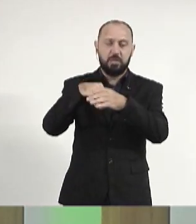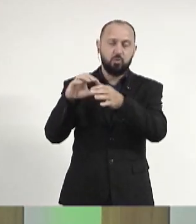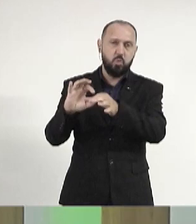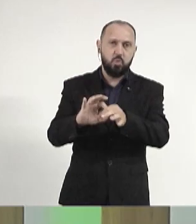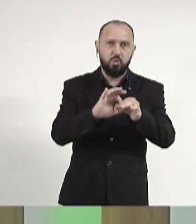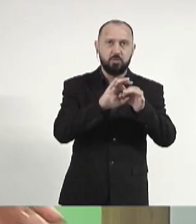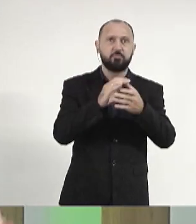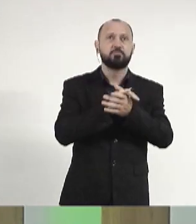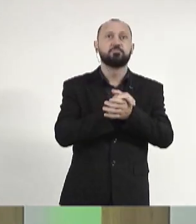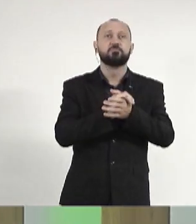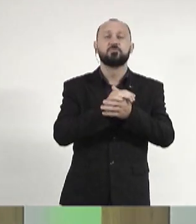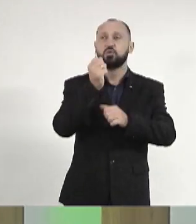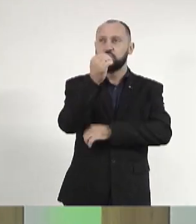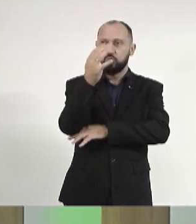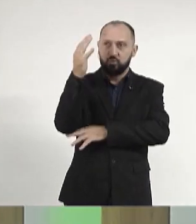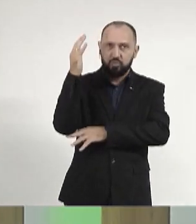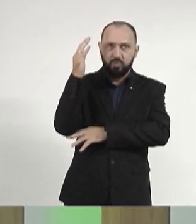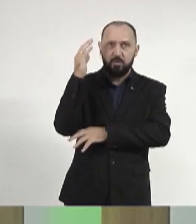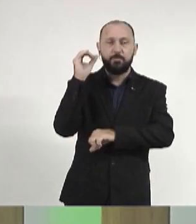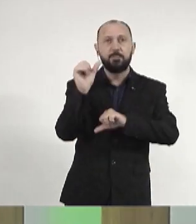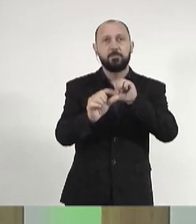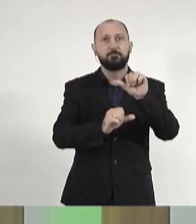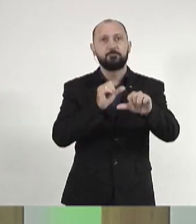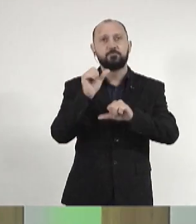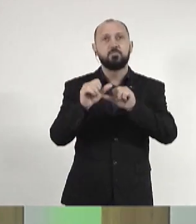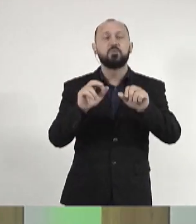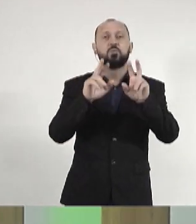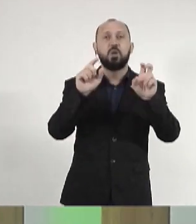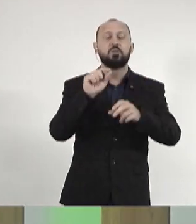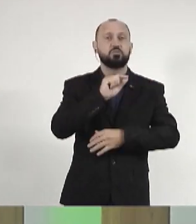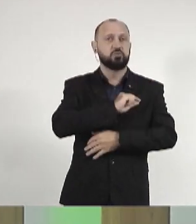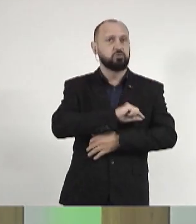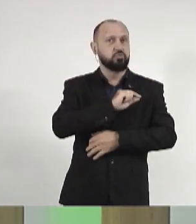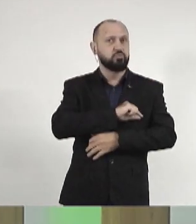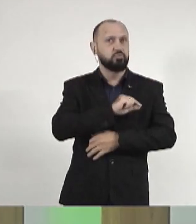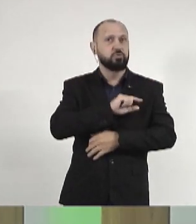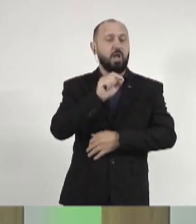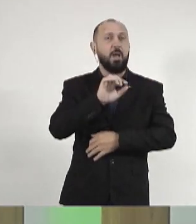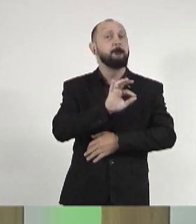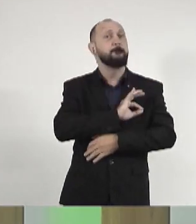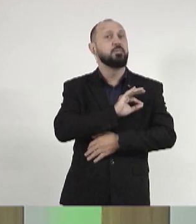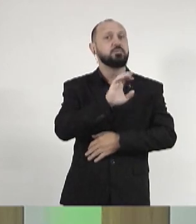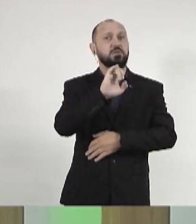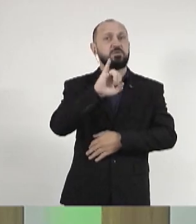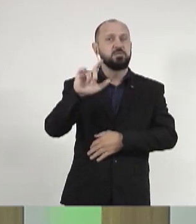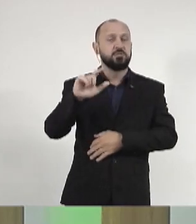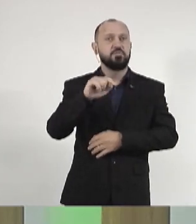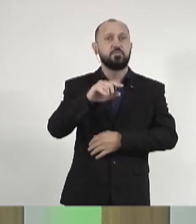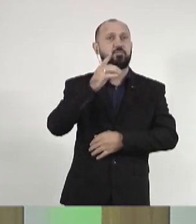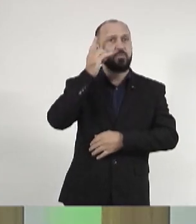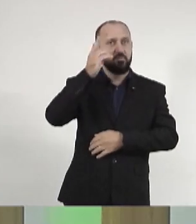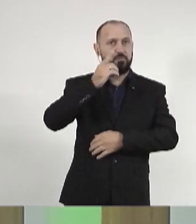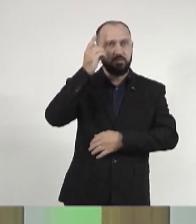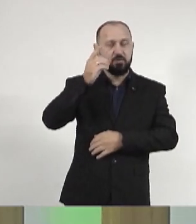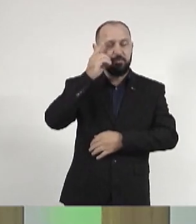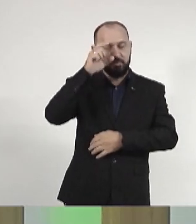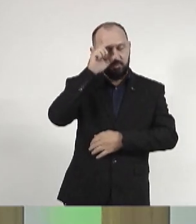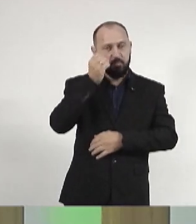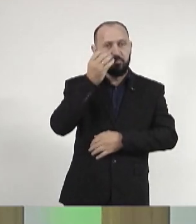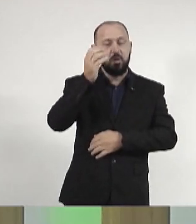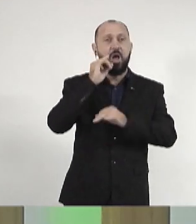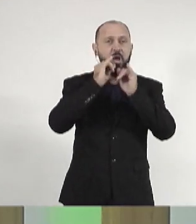contexto. E mudando do meio ambiente para a questão salarial envolvendo a Polícia Civil, o deputado Pedrocian